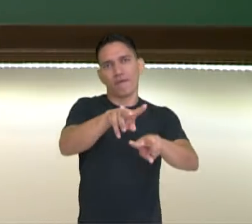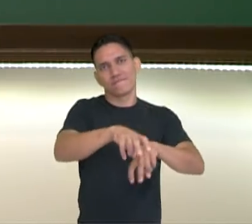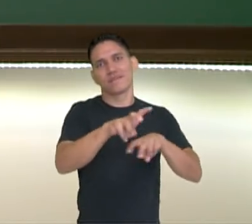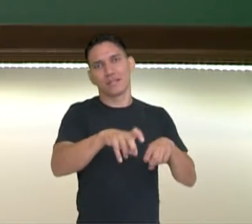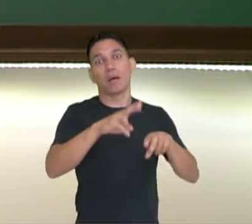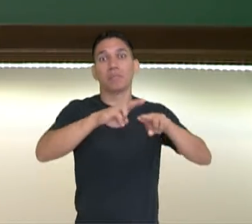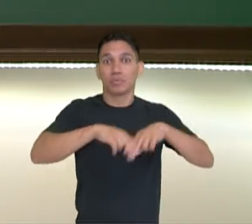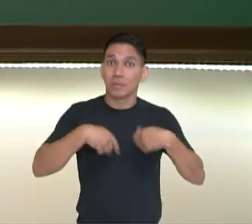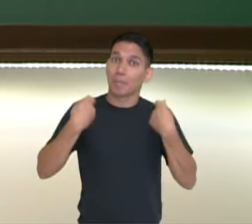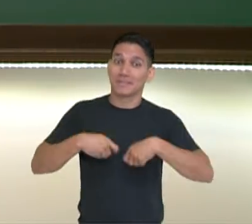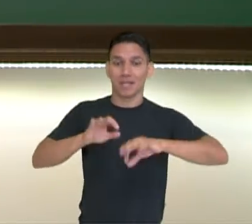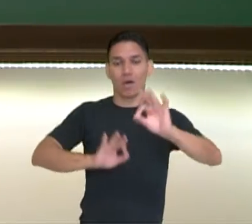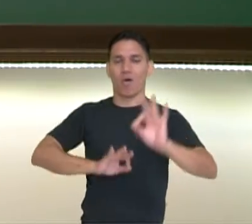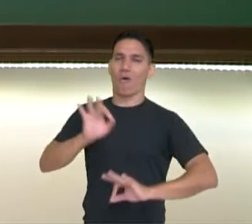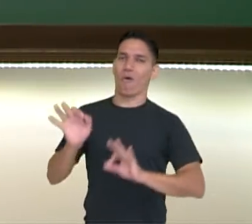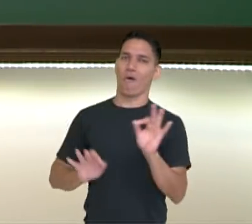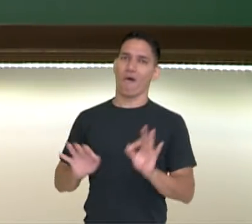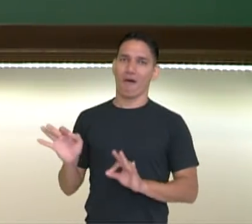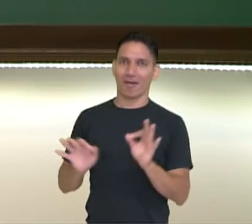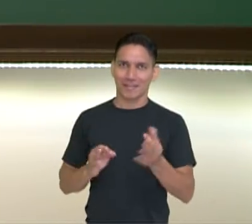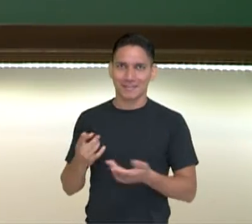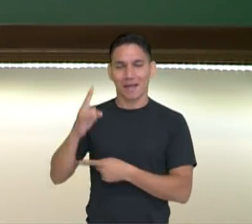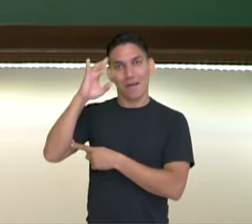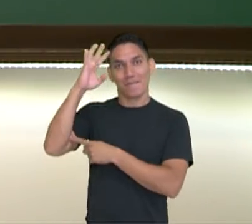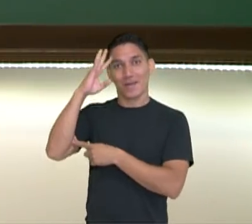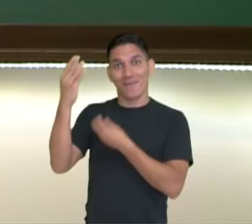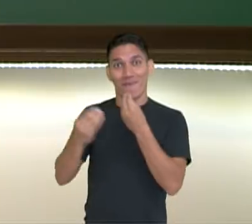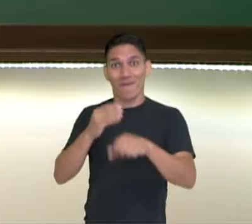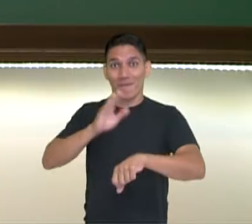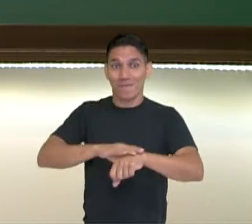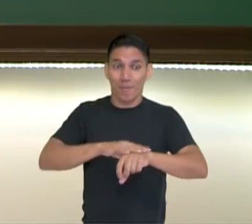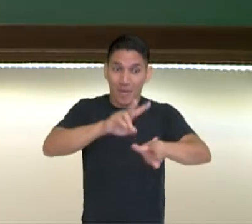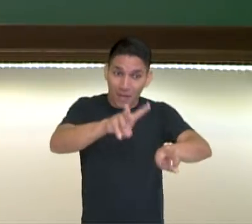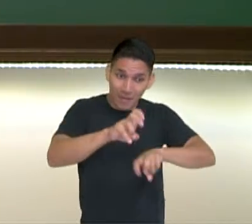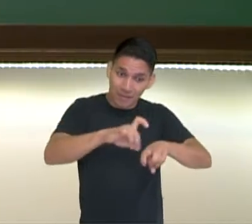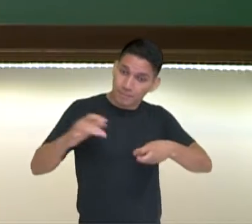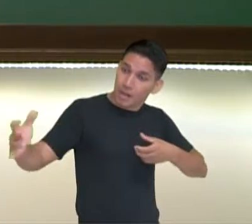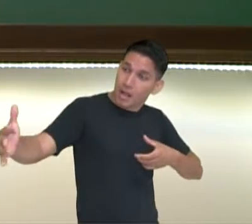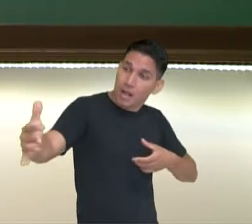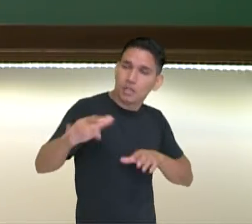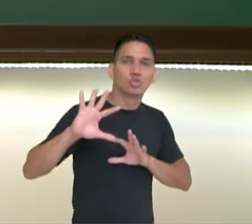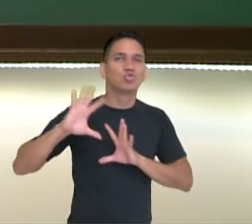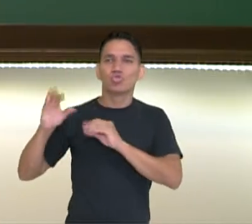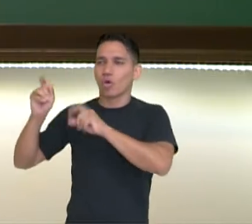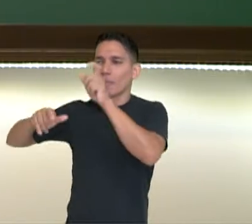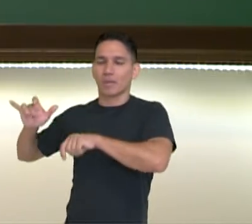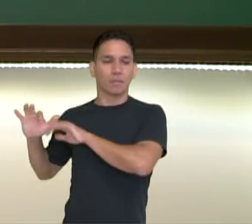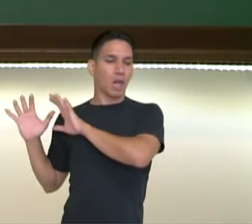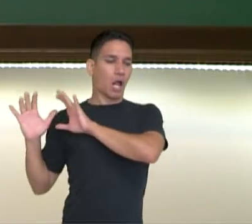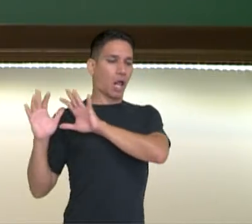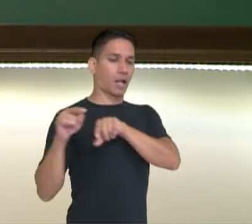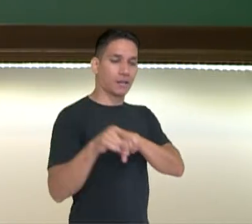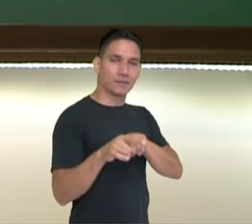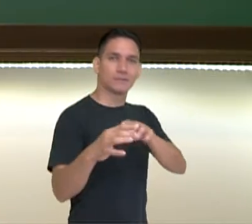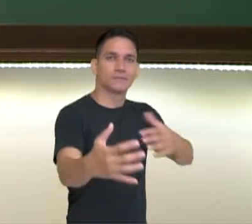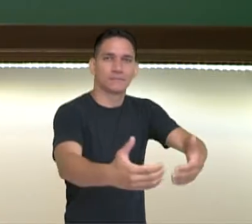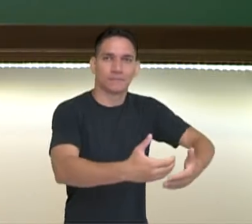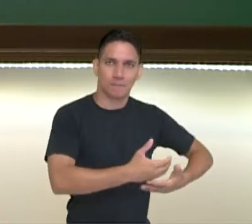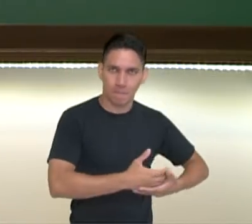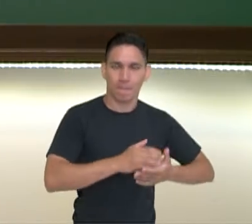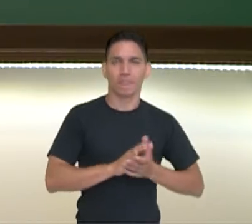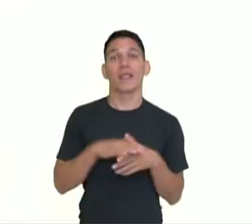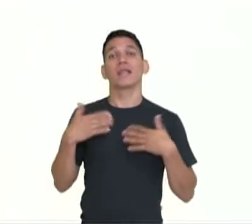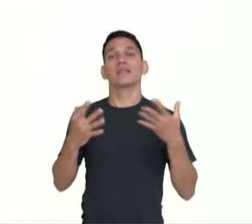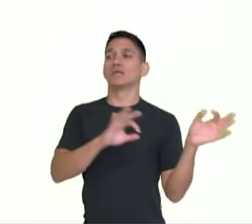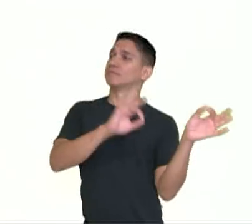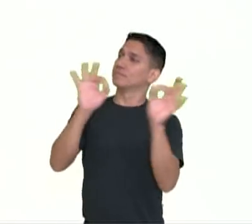tem que ter essa organização de saber exatamente a hora de colheita para desviar todos os trabalhadores para lá naquele momento. Então, o que a gente viu na